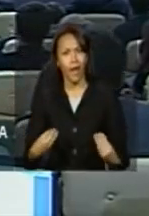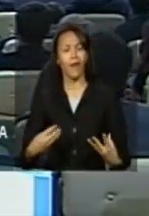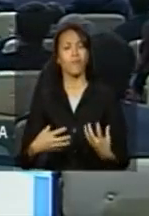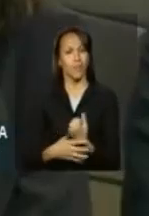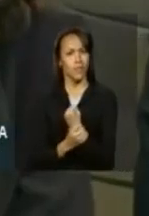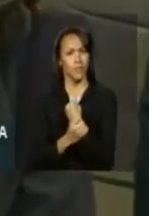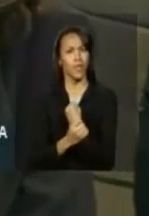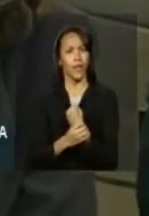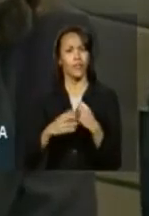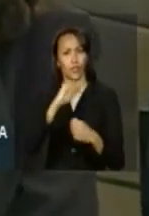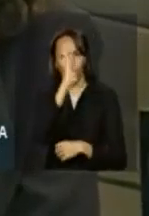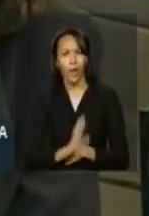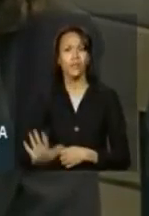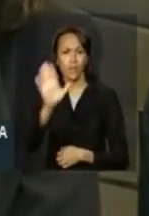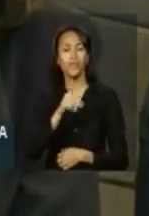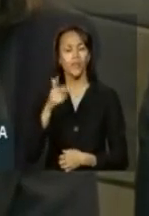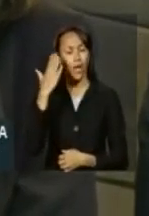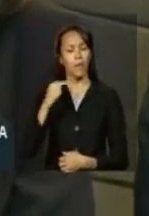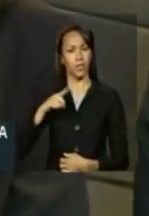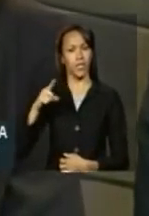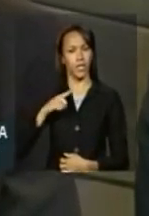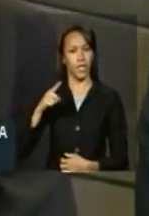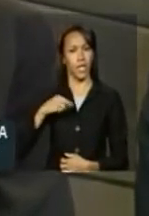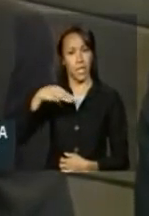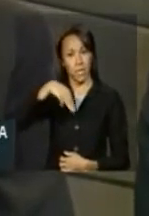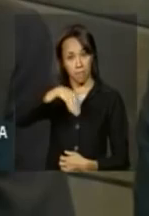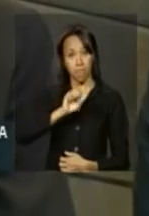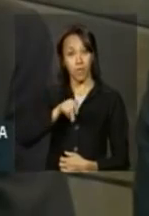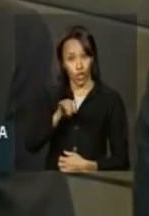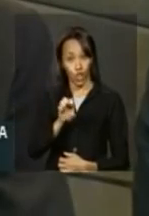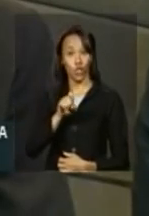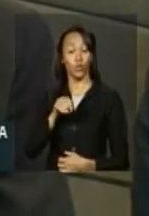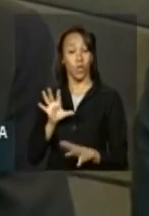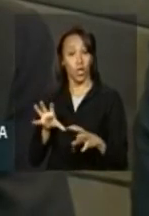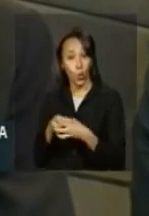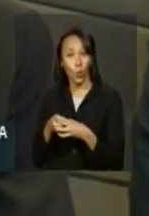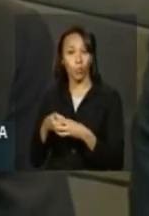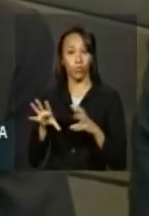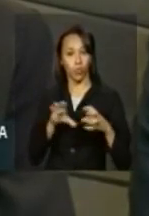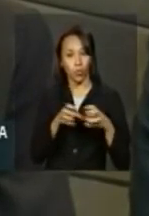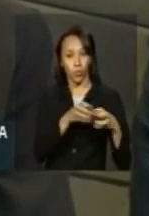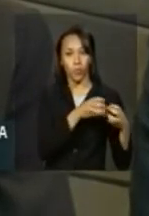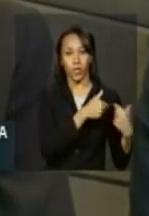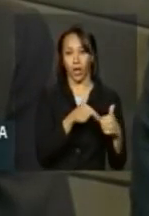Sabemos que temos todos os ministros aqui presentes e suas equipes sabem do papel